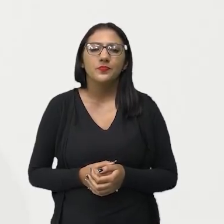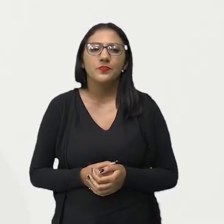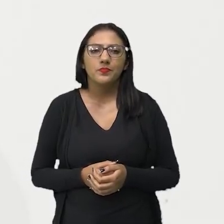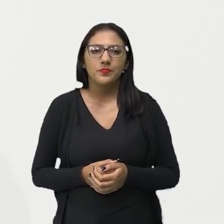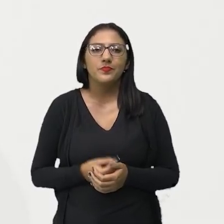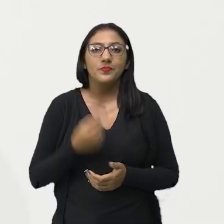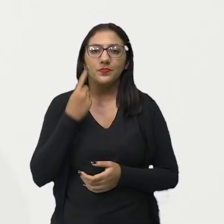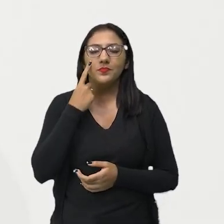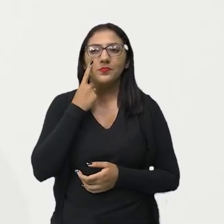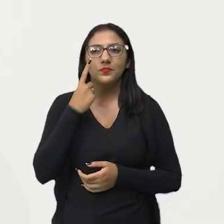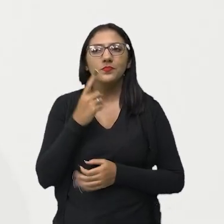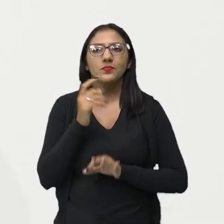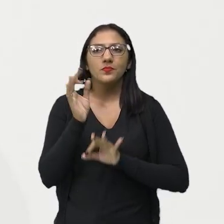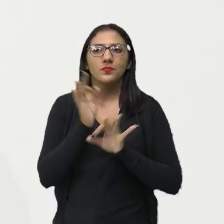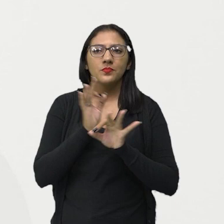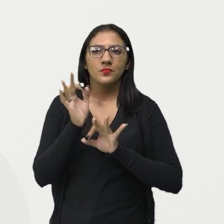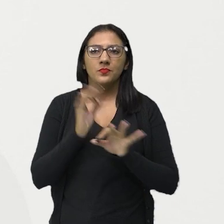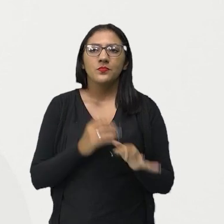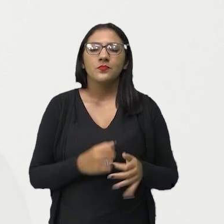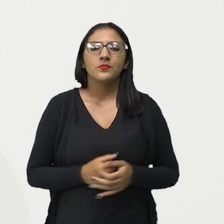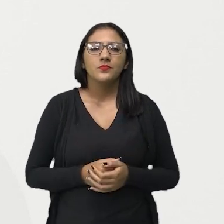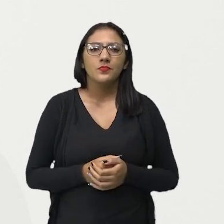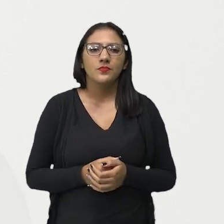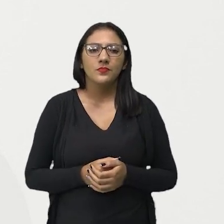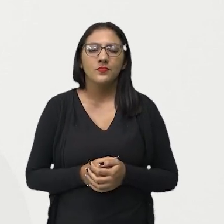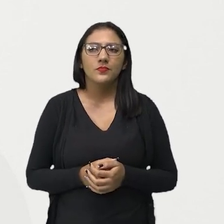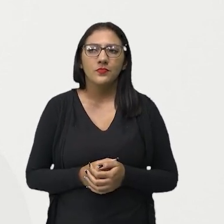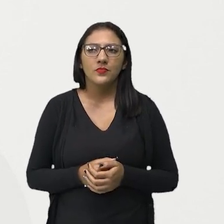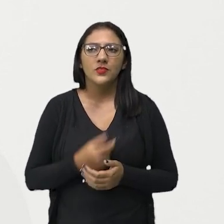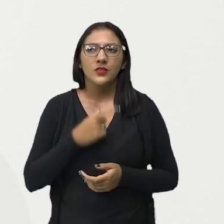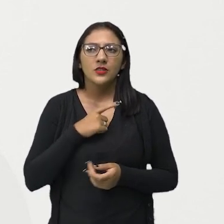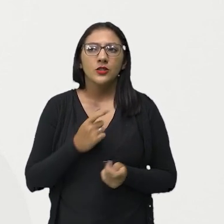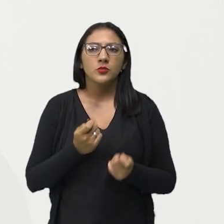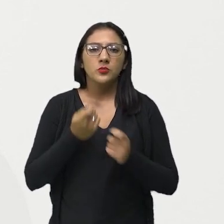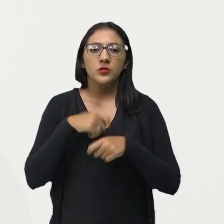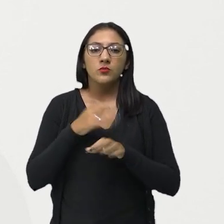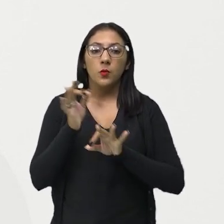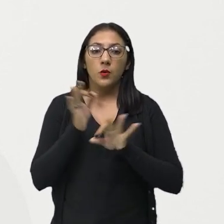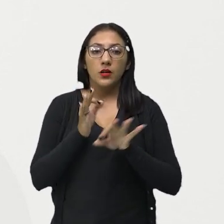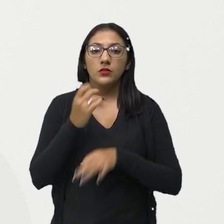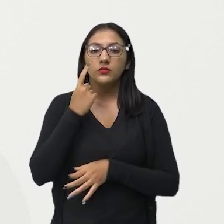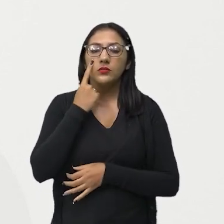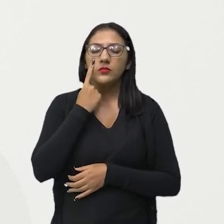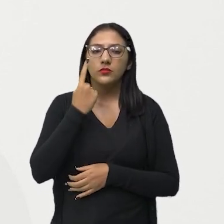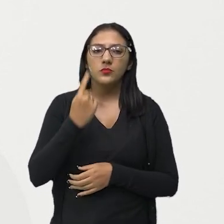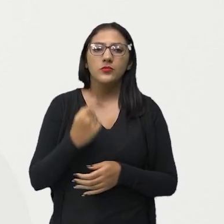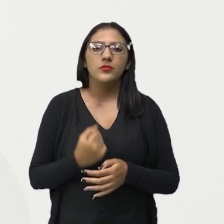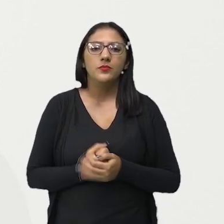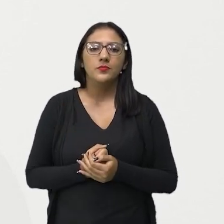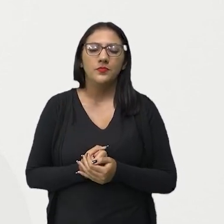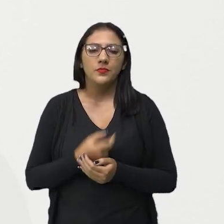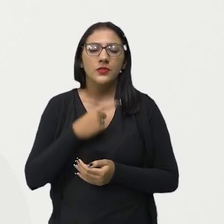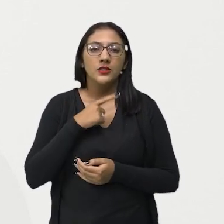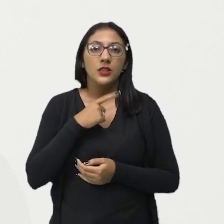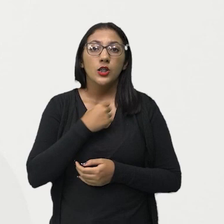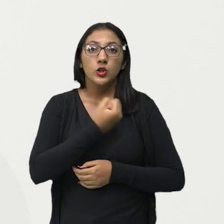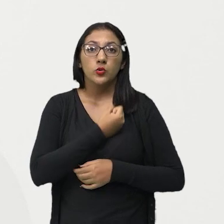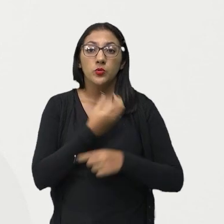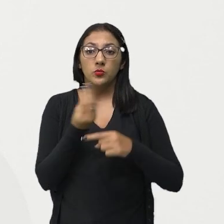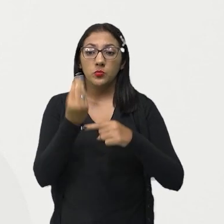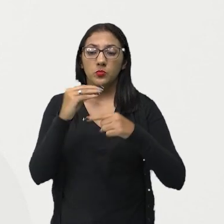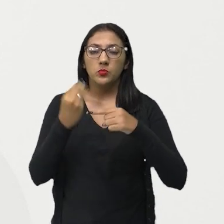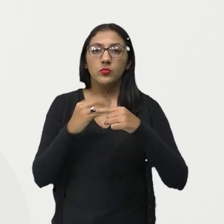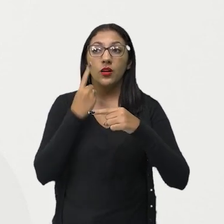então, pegar as nossas frações que estão aí no nosso enunciado, tá? Que no caso aí é a